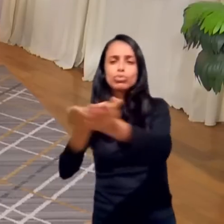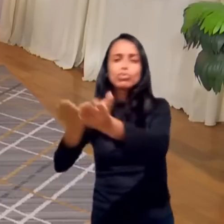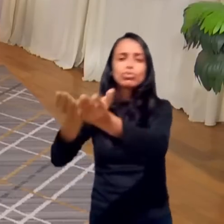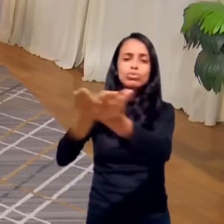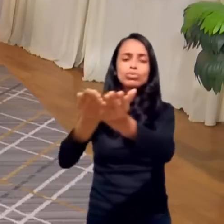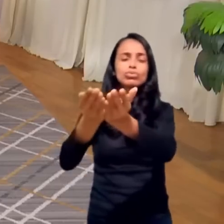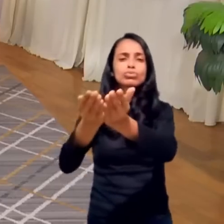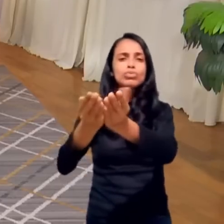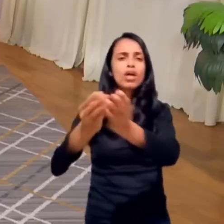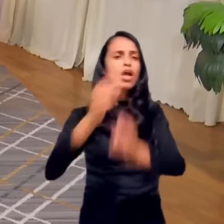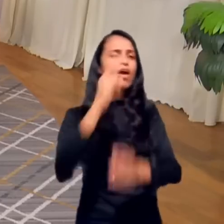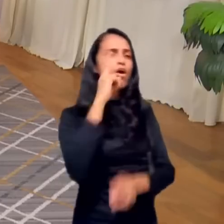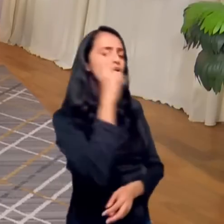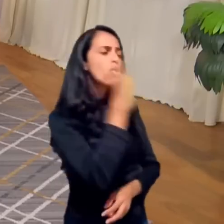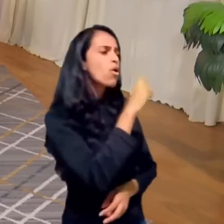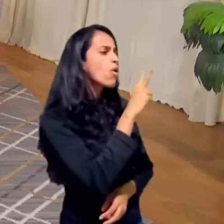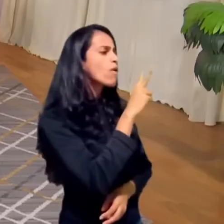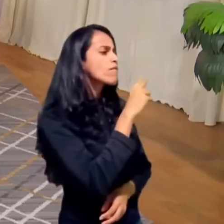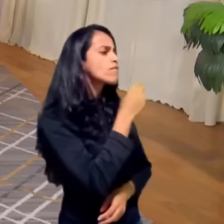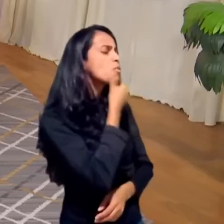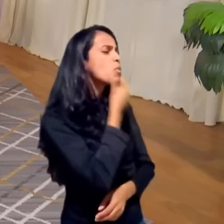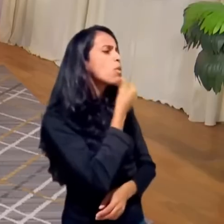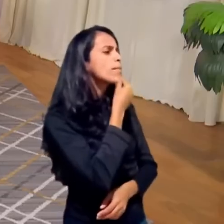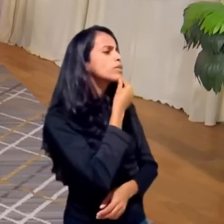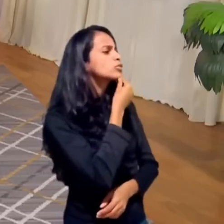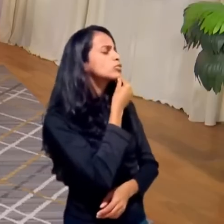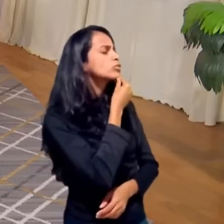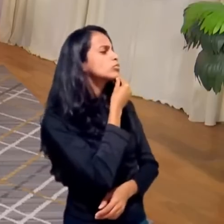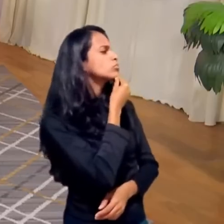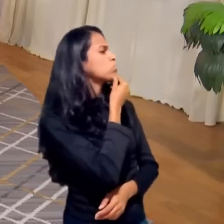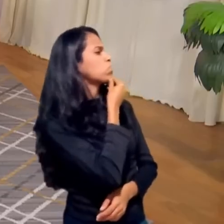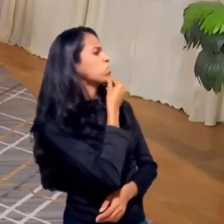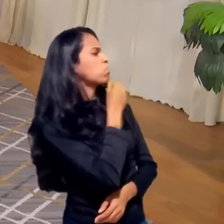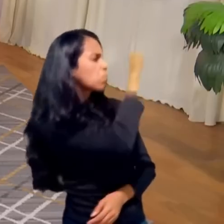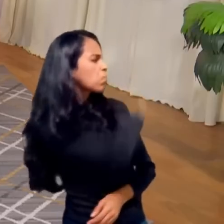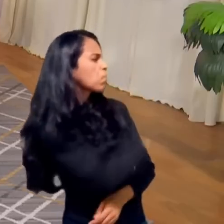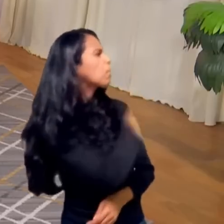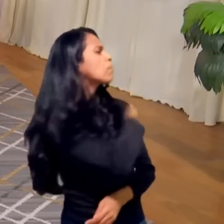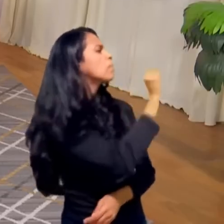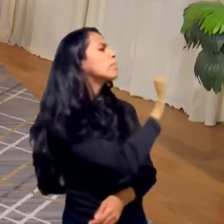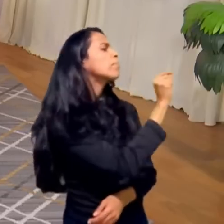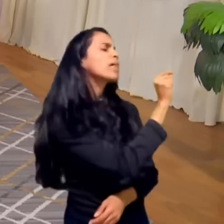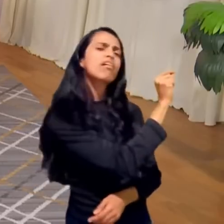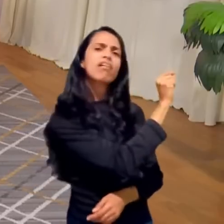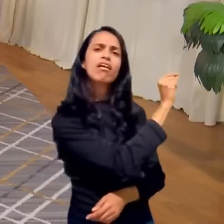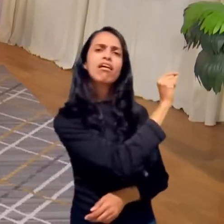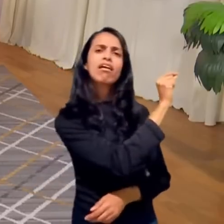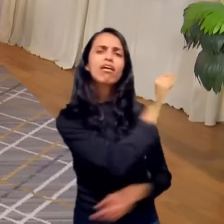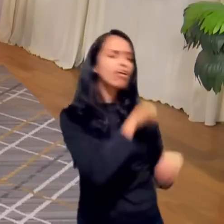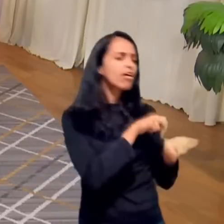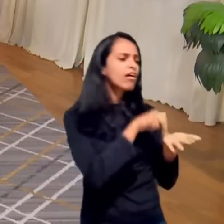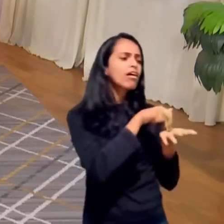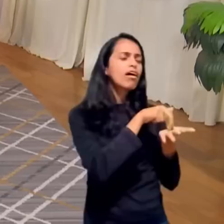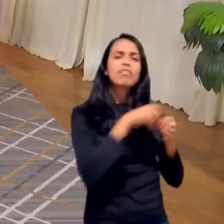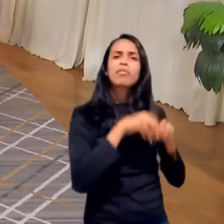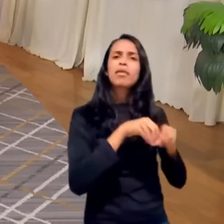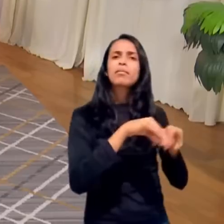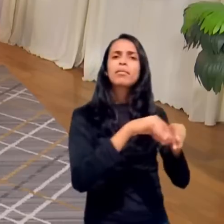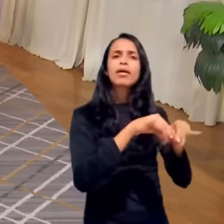E então eles foram abordados com esta pergunta: Filhos, têm de alguma coisa de